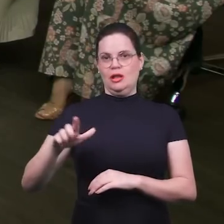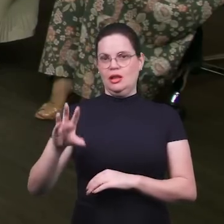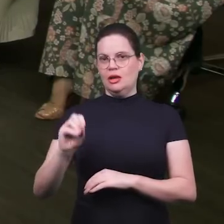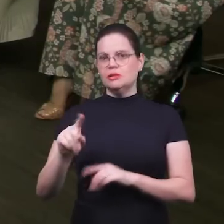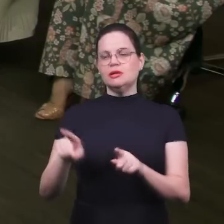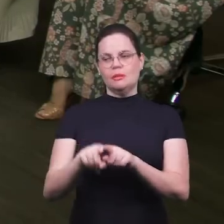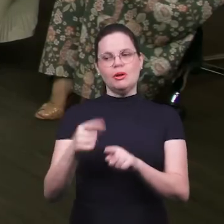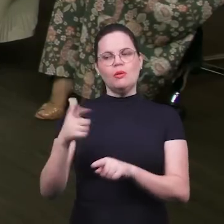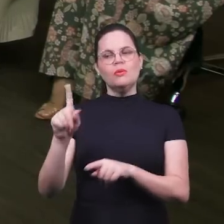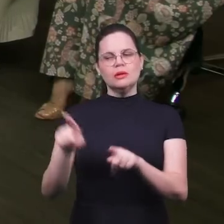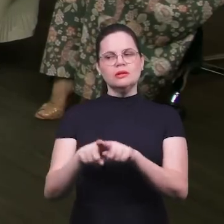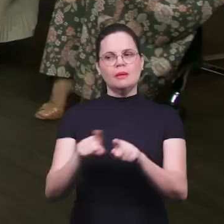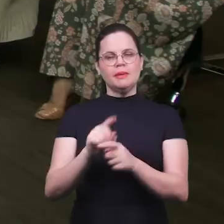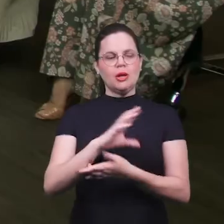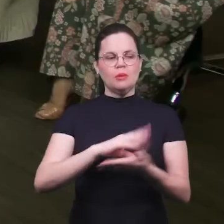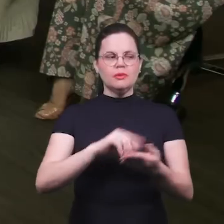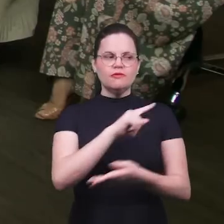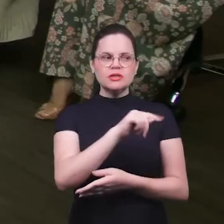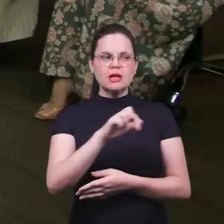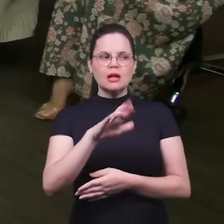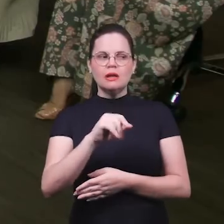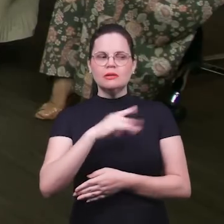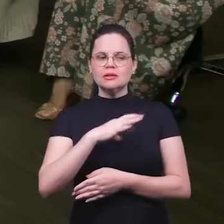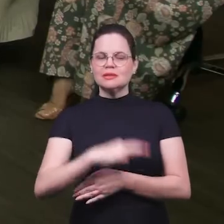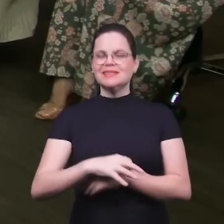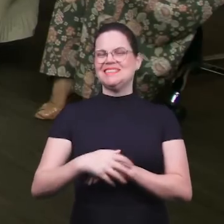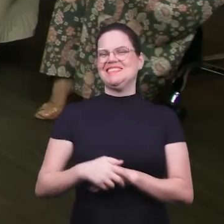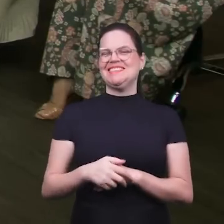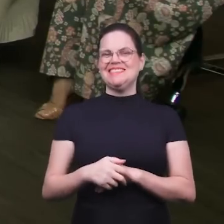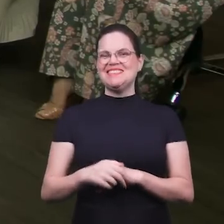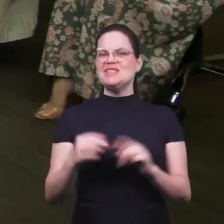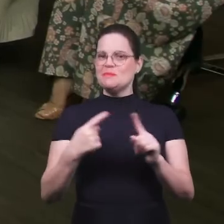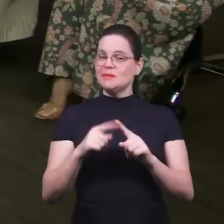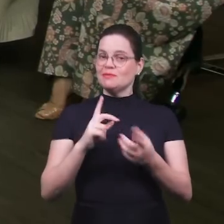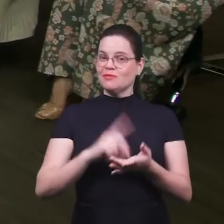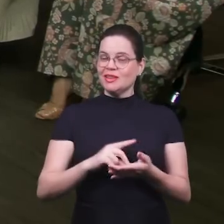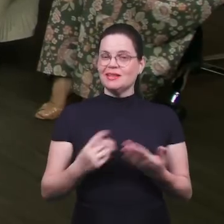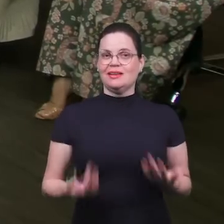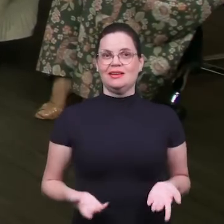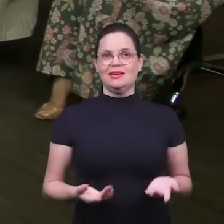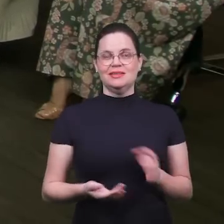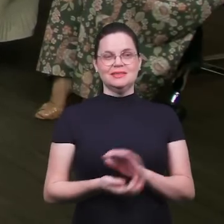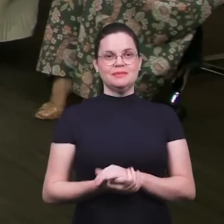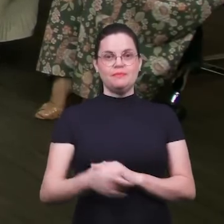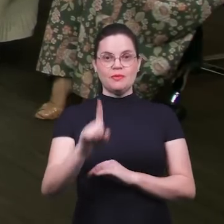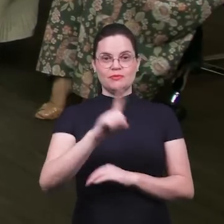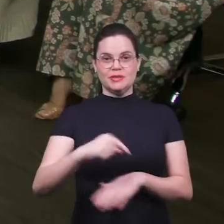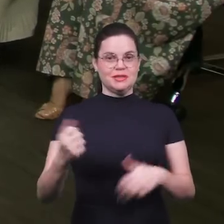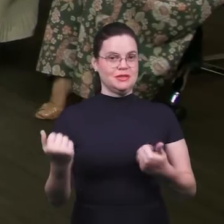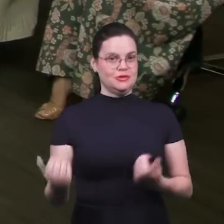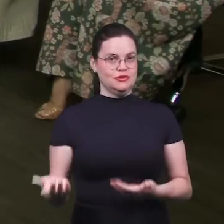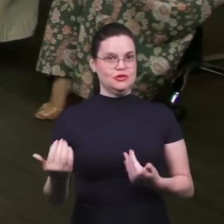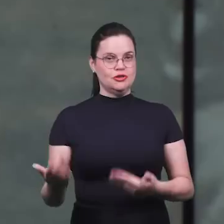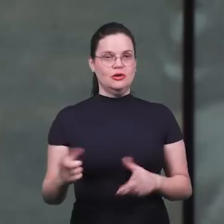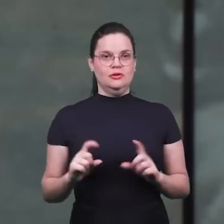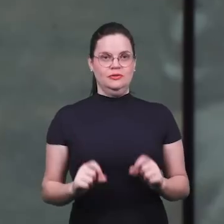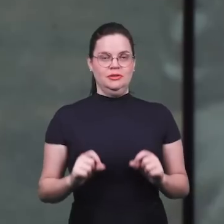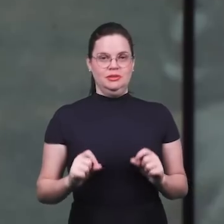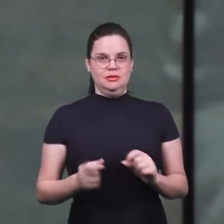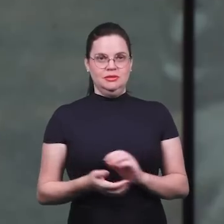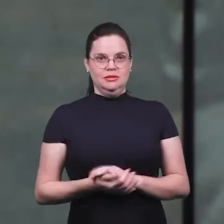está copiando você, Léo. Então, mas é verdade, é verdade. Vocês jovens